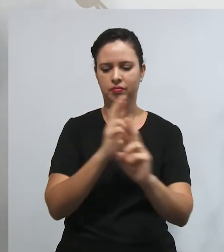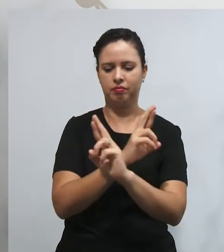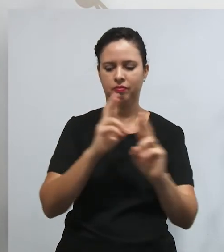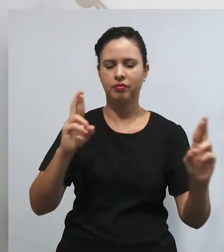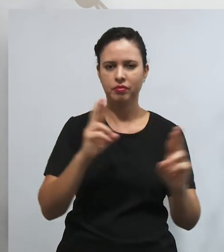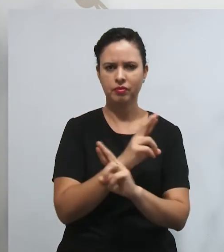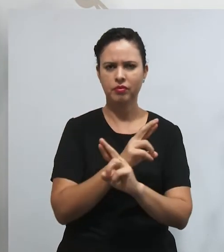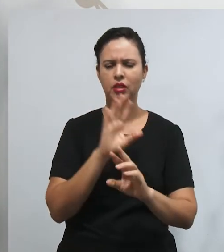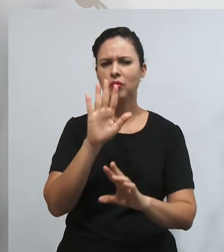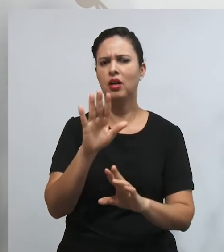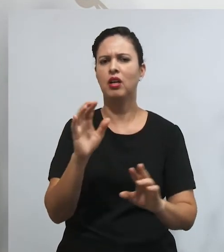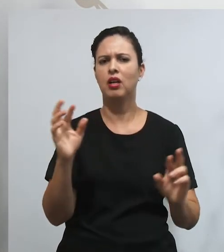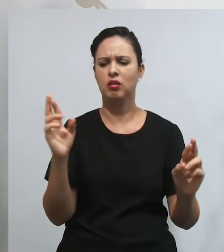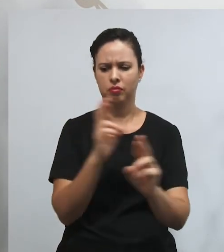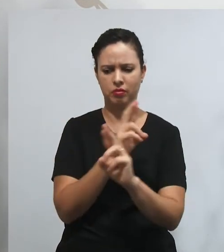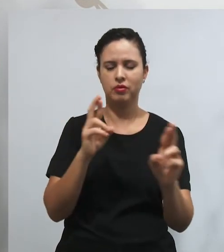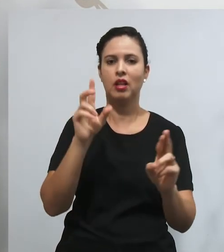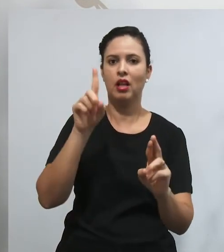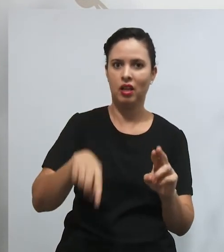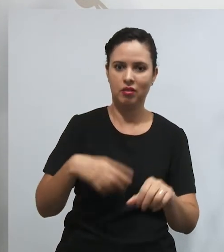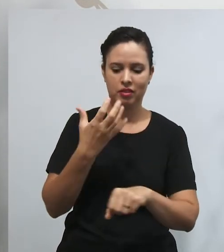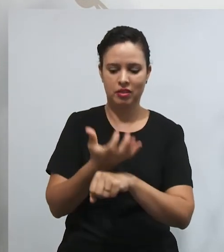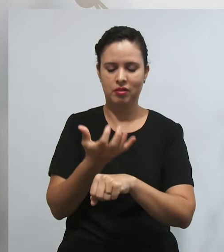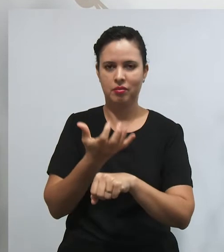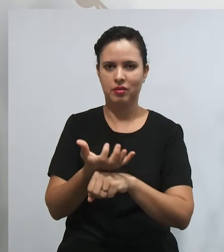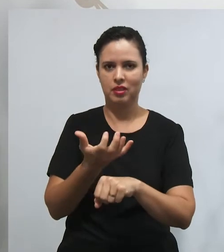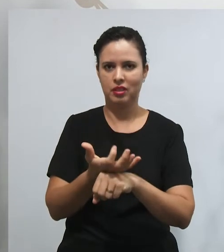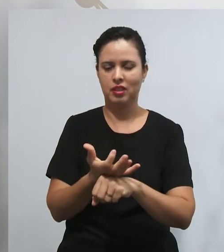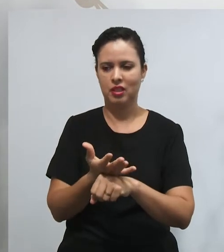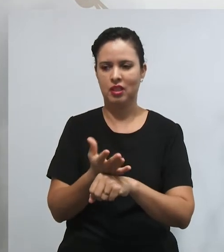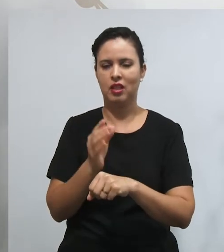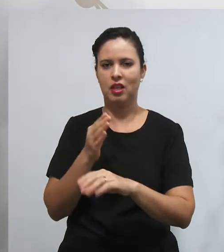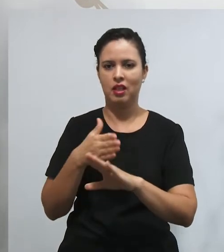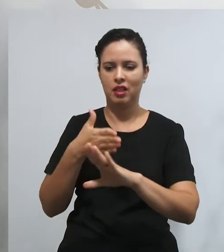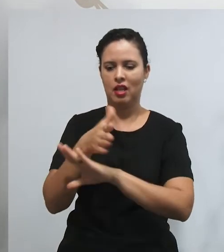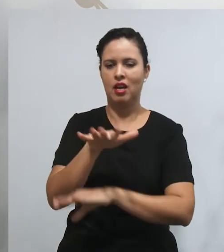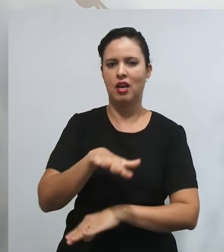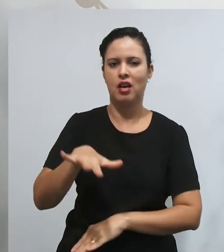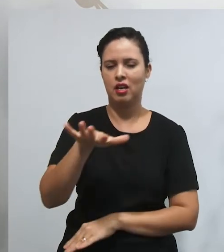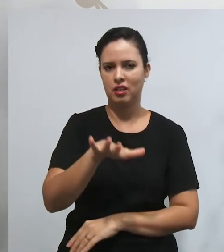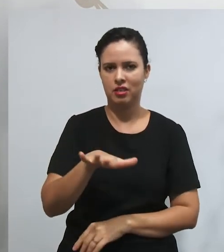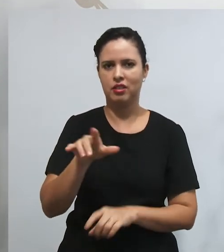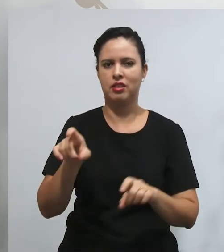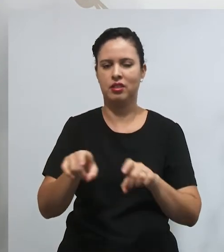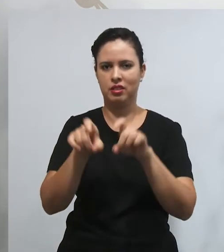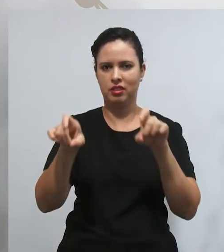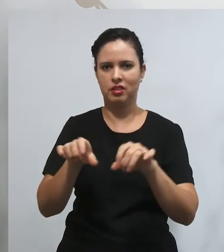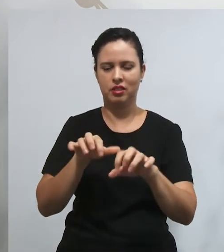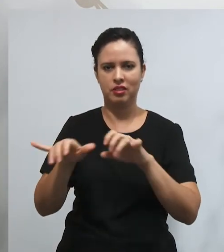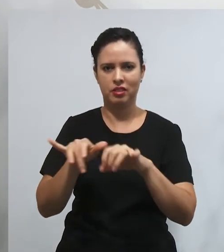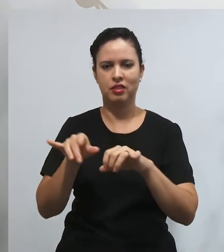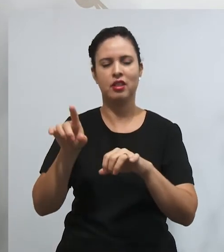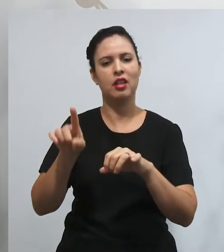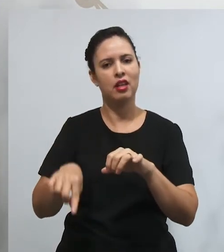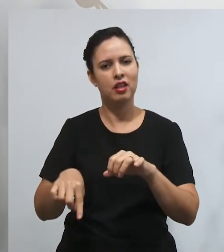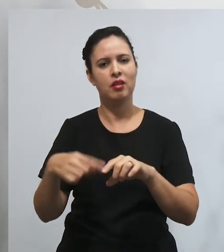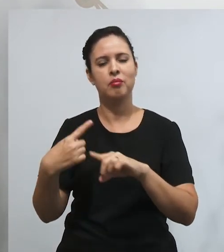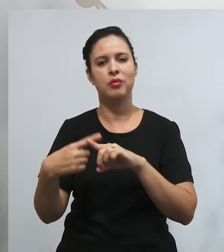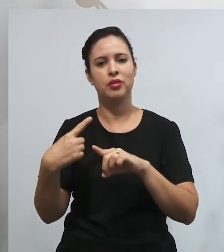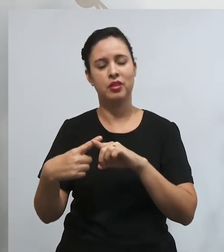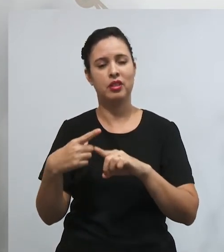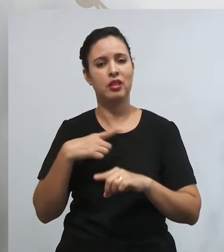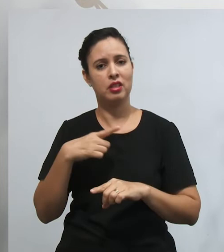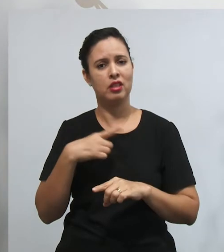interação homem-máquina é uma disciplina na área de informática, chamada de IHC, interação homem-computador, porque ela é